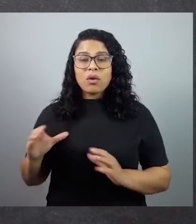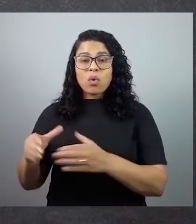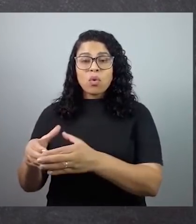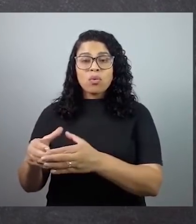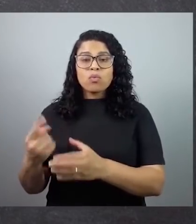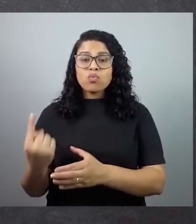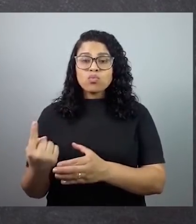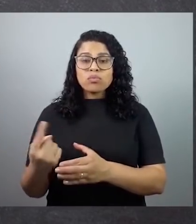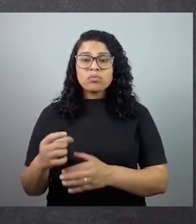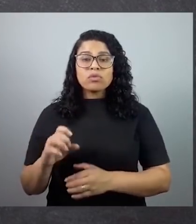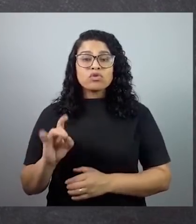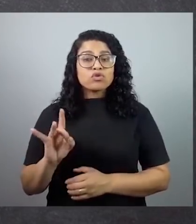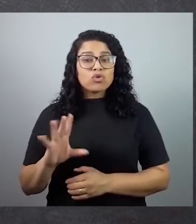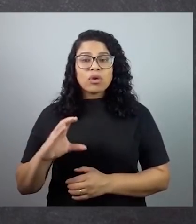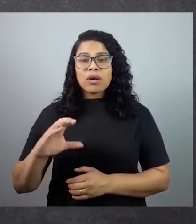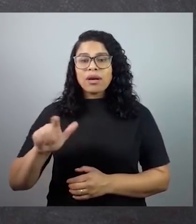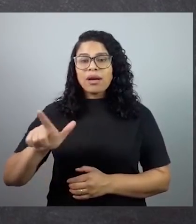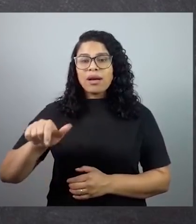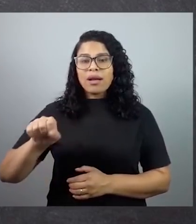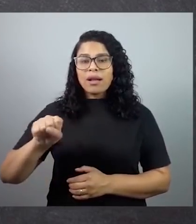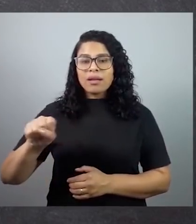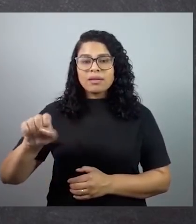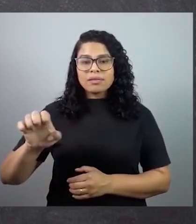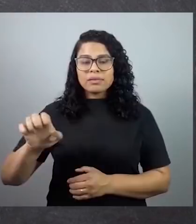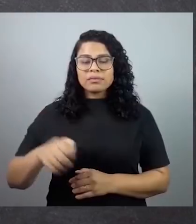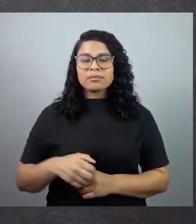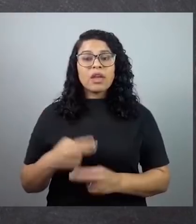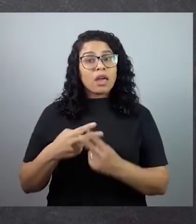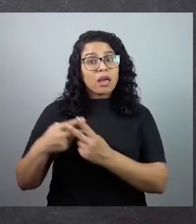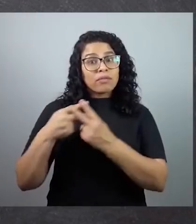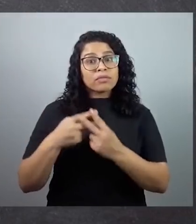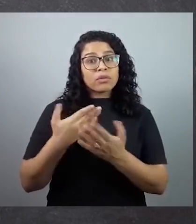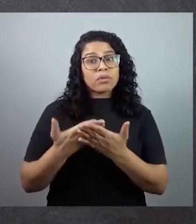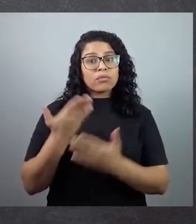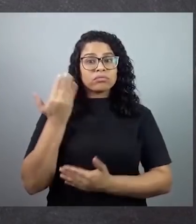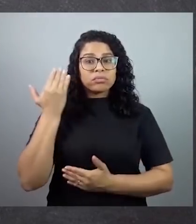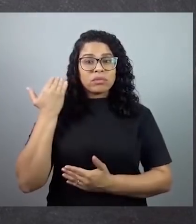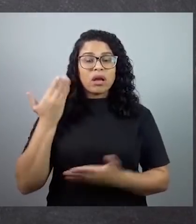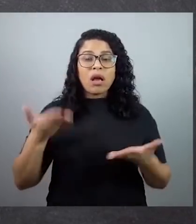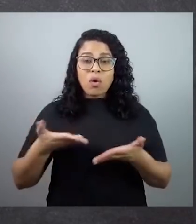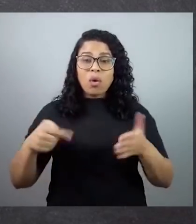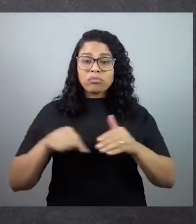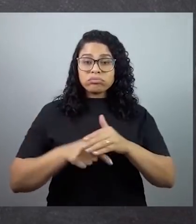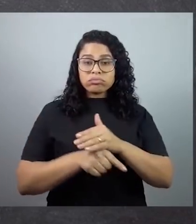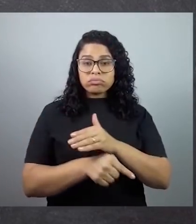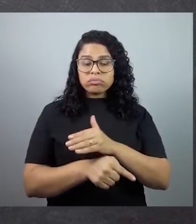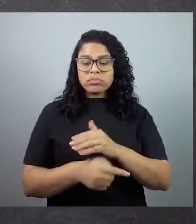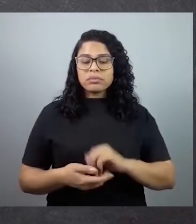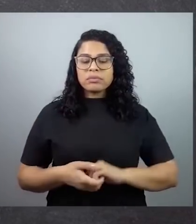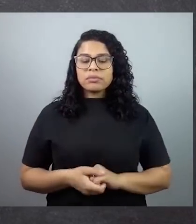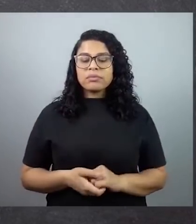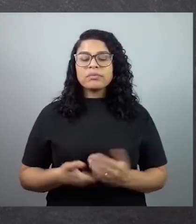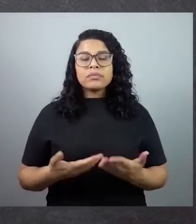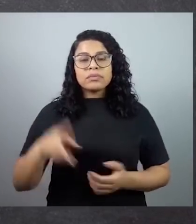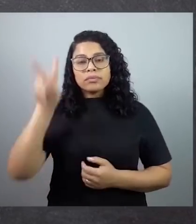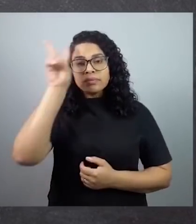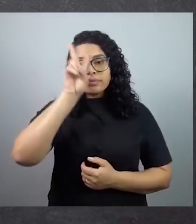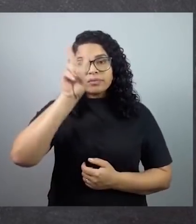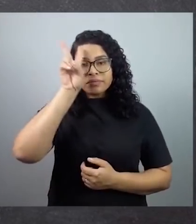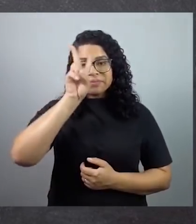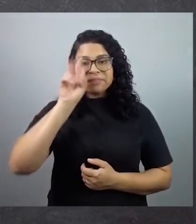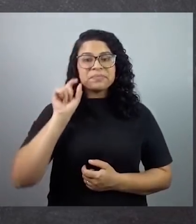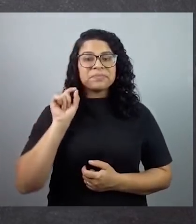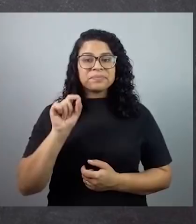só 3 algarismos. Nós estamos revisando que nós já vimos isso e agora vamos aprofundar. Então,